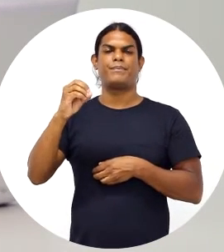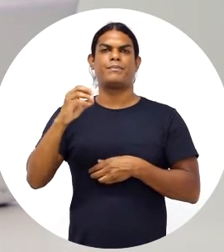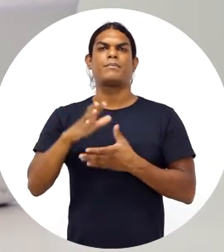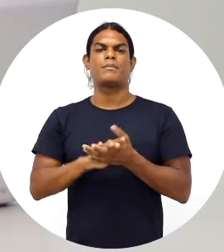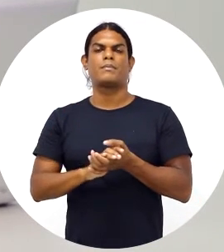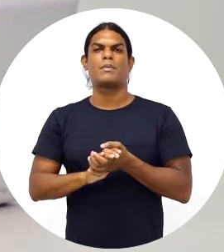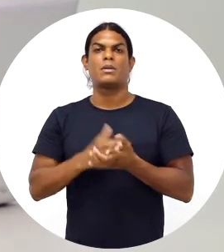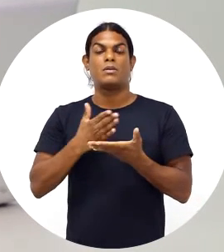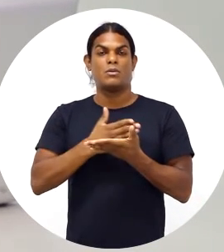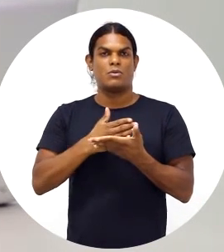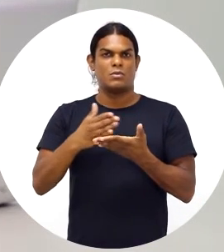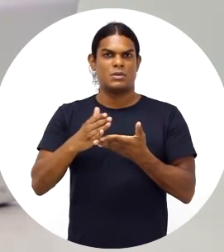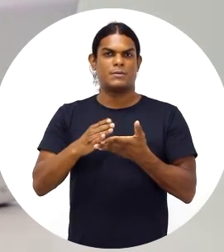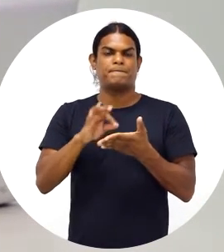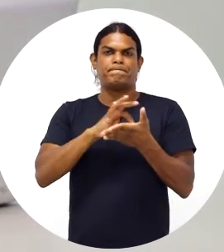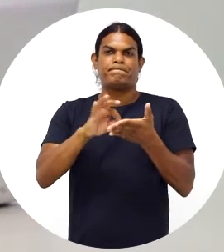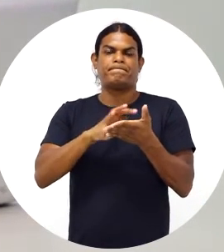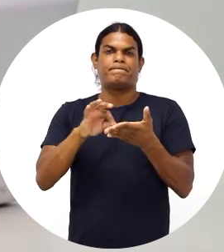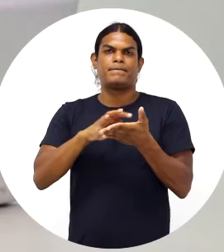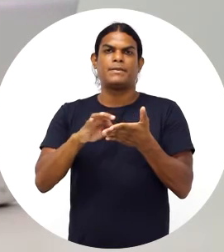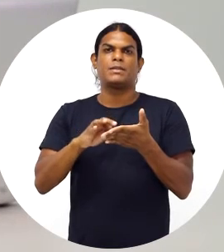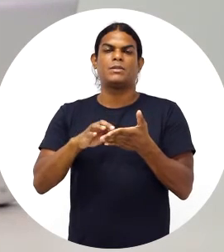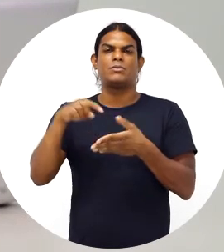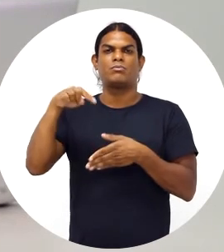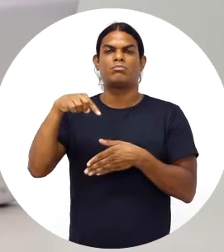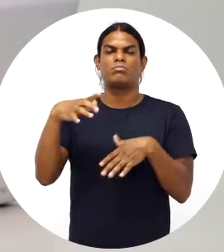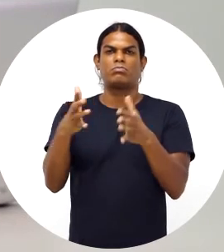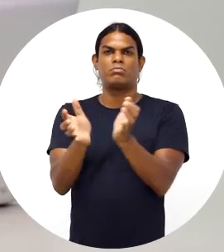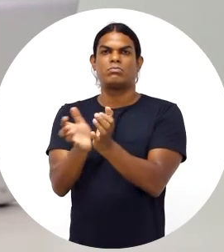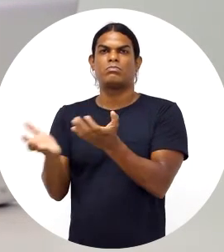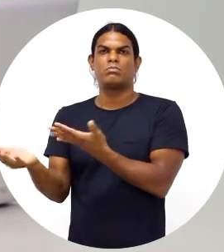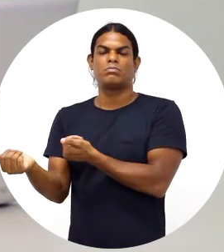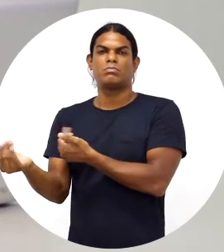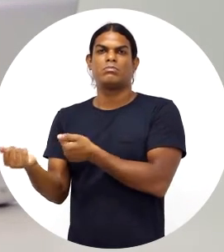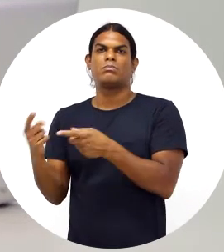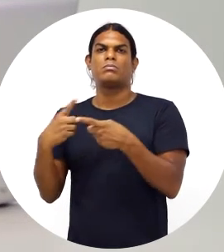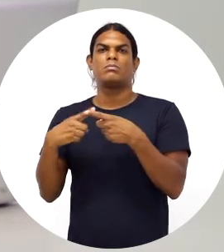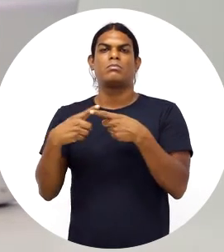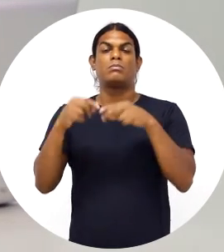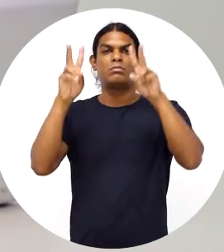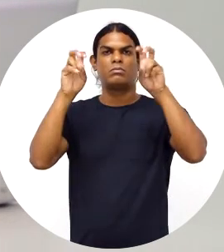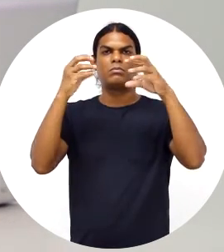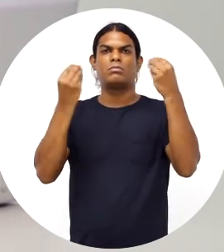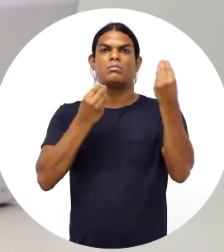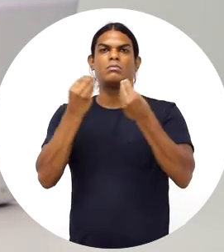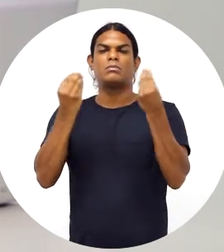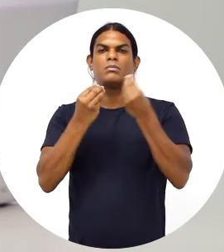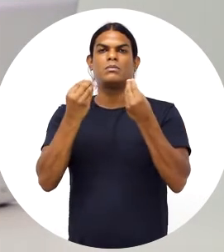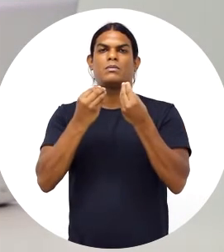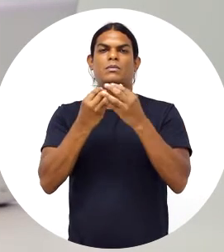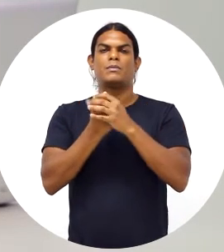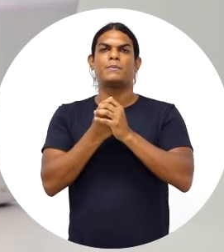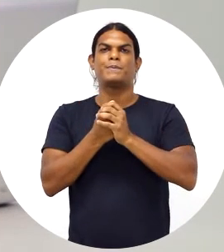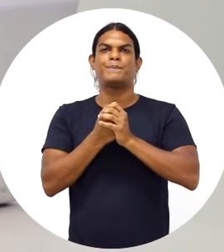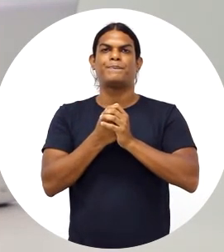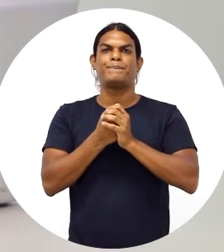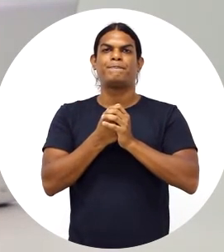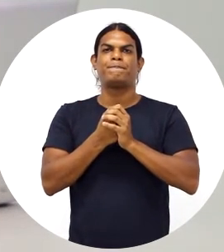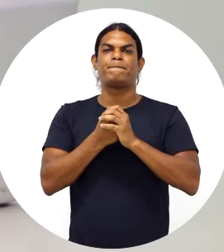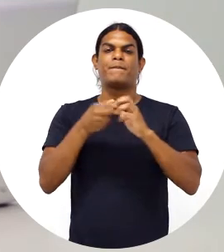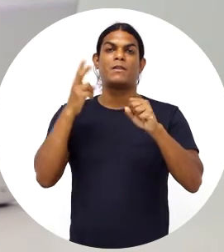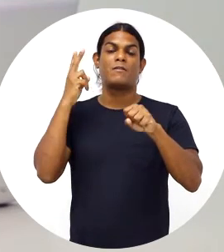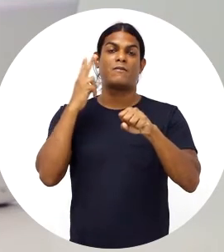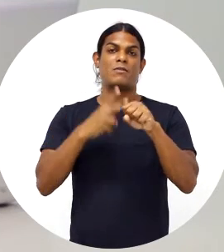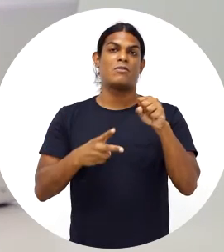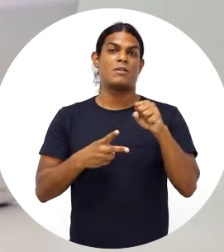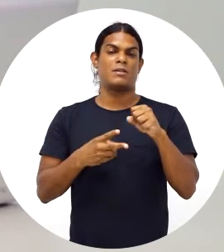jovem, vai tratar sobre alguns temas um tanto pesados, né, como por exemplo o abuso, né, e as questões mesmo